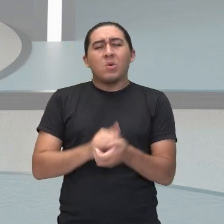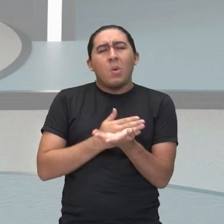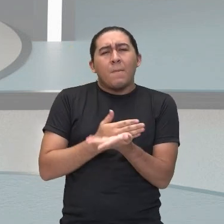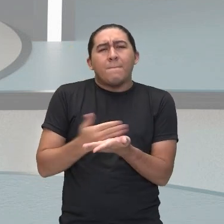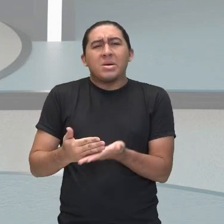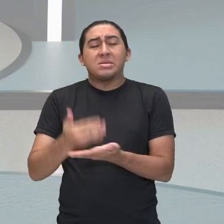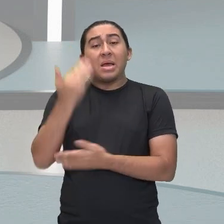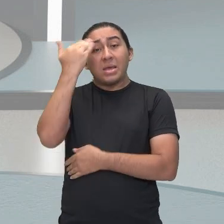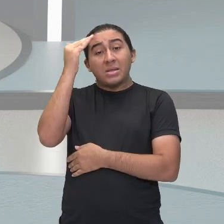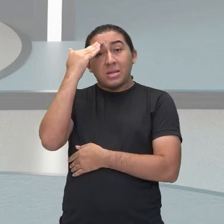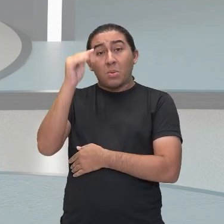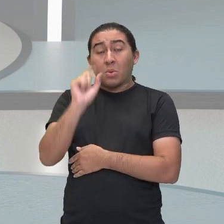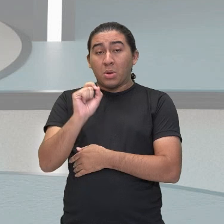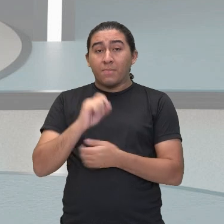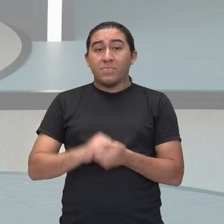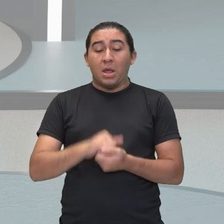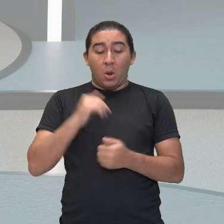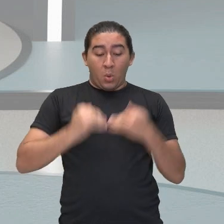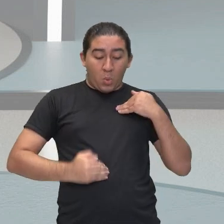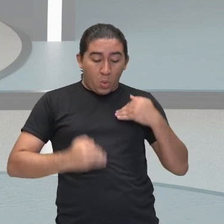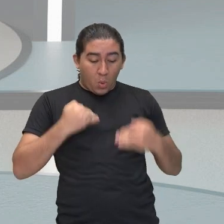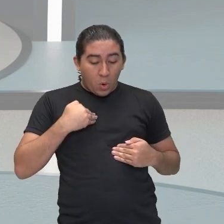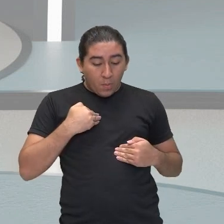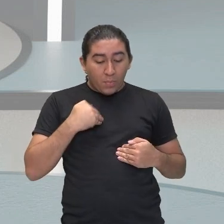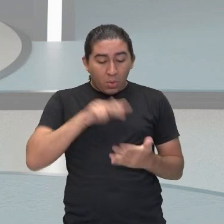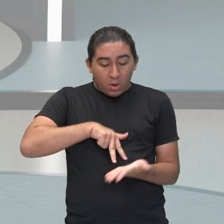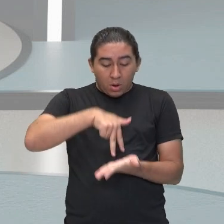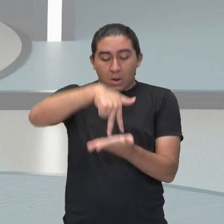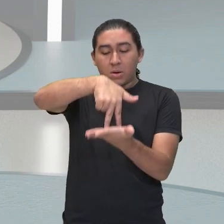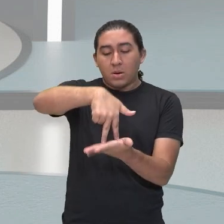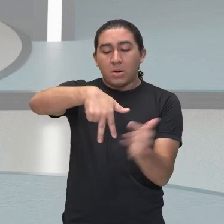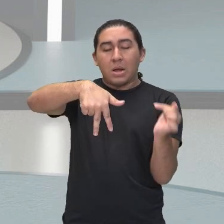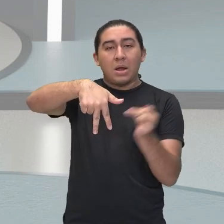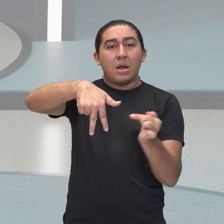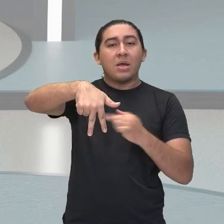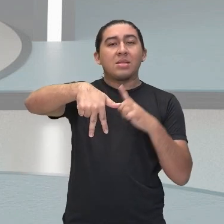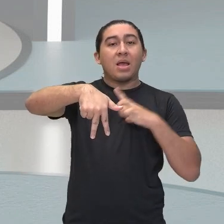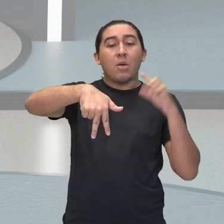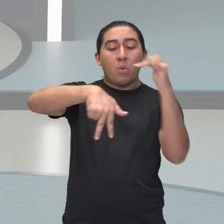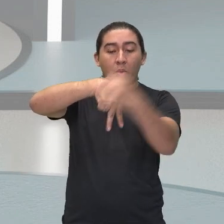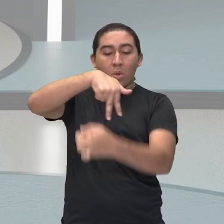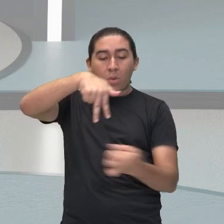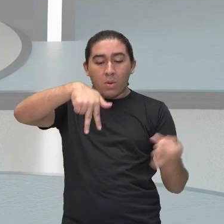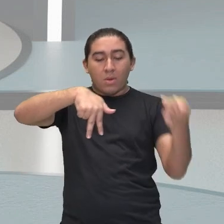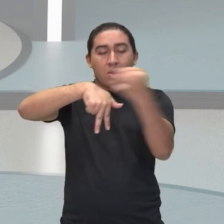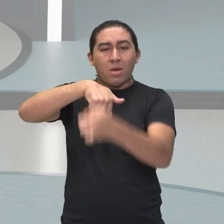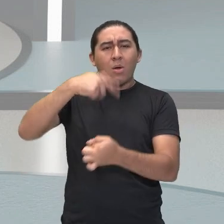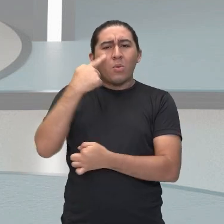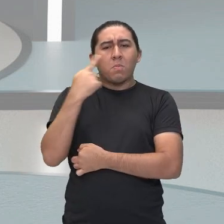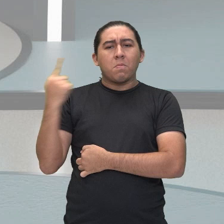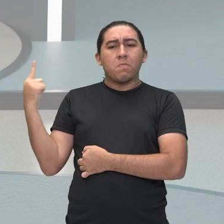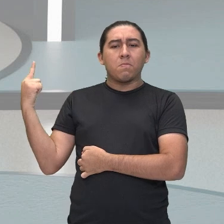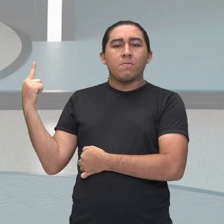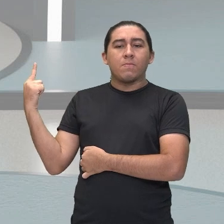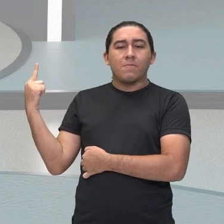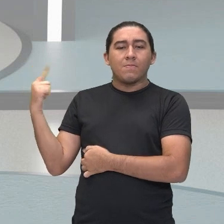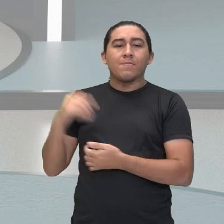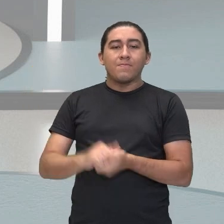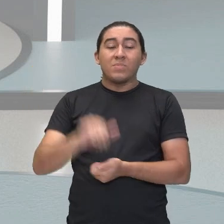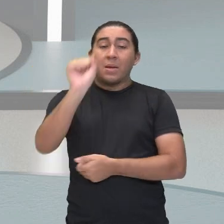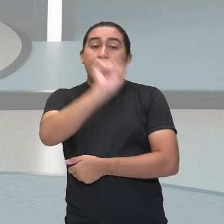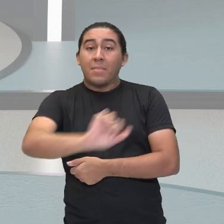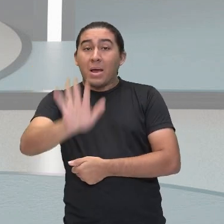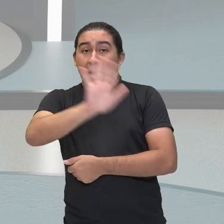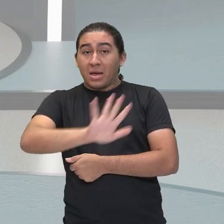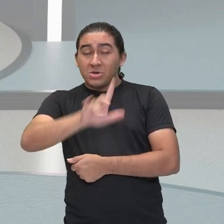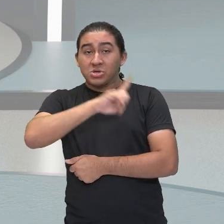entendendo que esse corpo ele possui uma quinesfera. Conseguem perceber aqui ao lado nós temos o